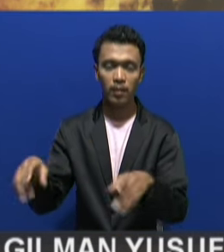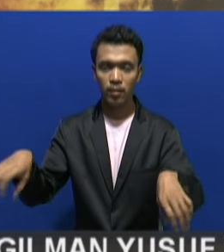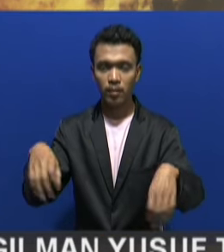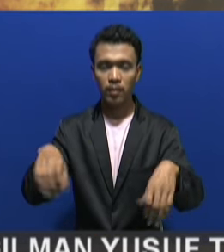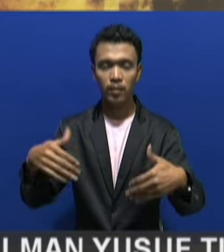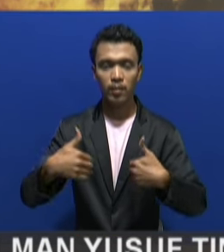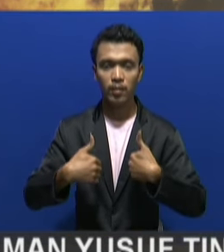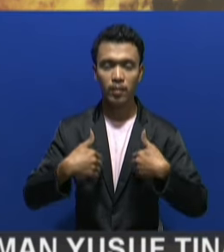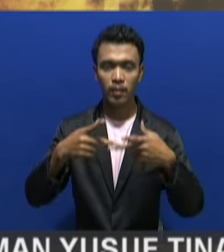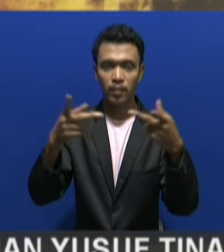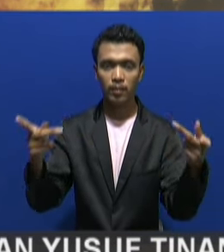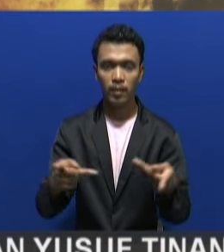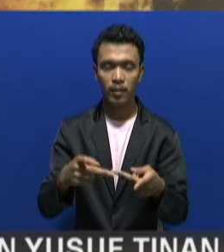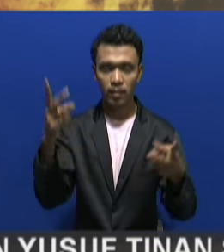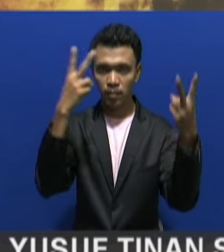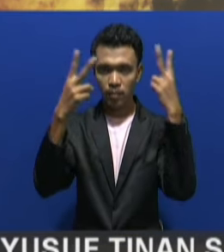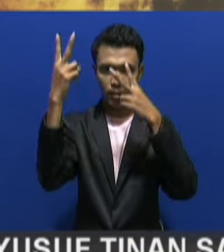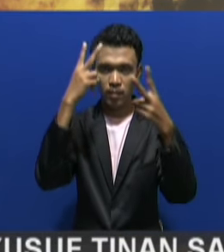setor turismo na hospitalidade.